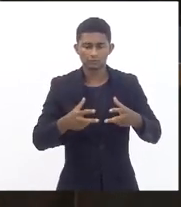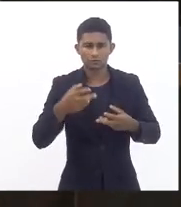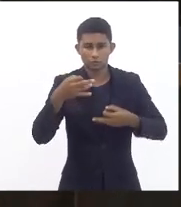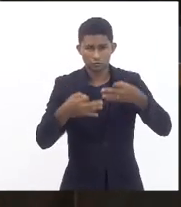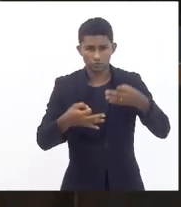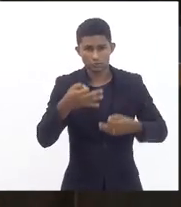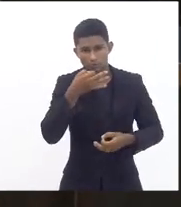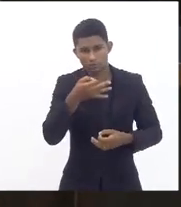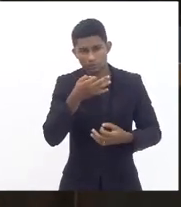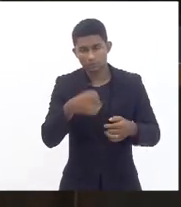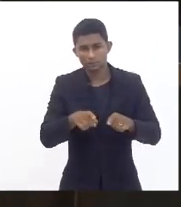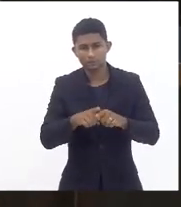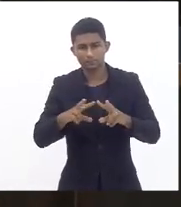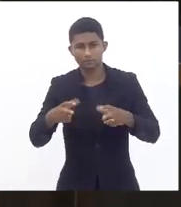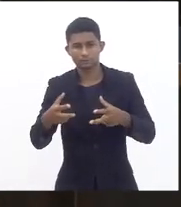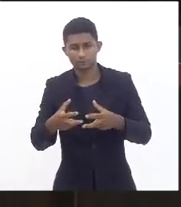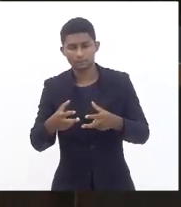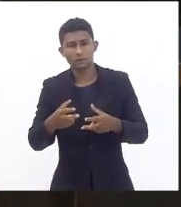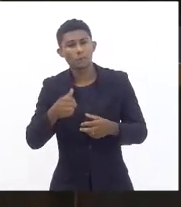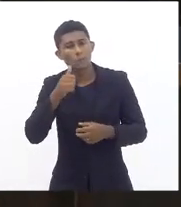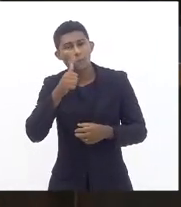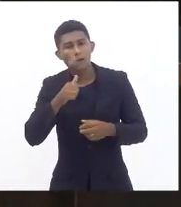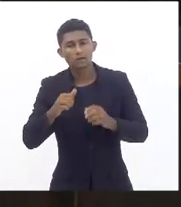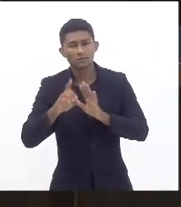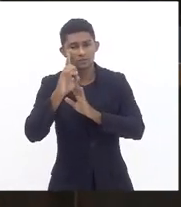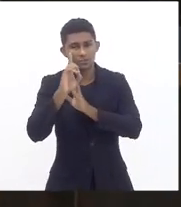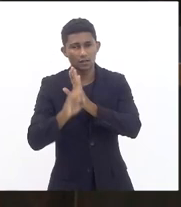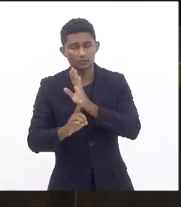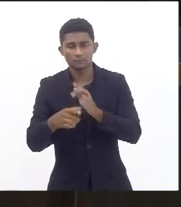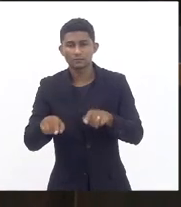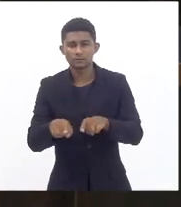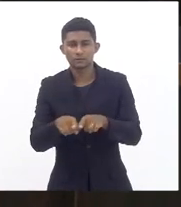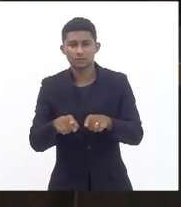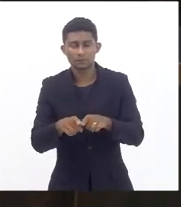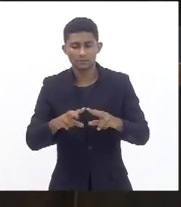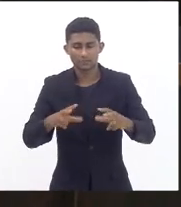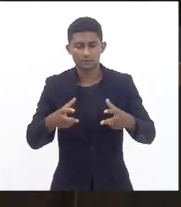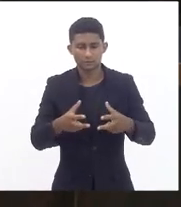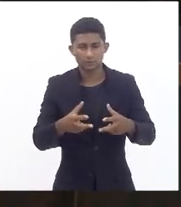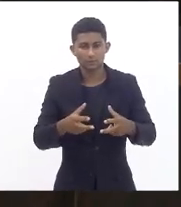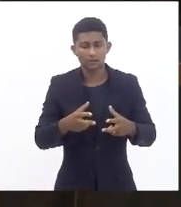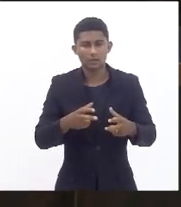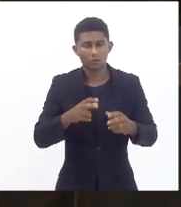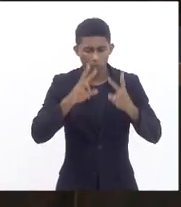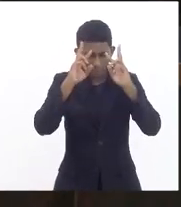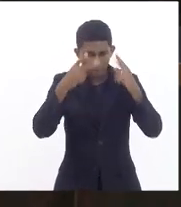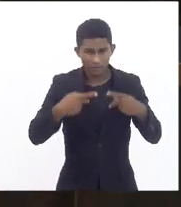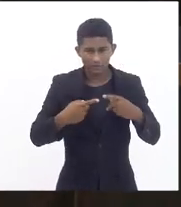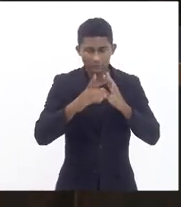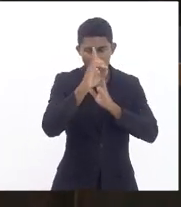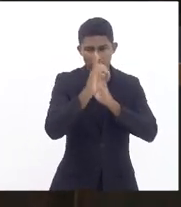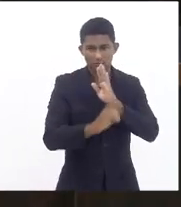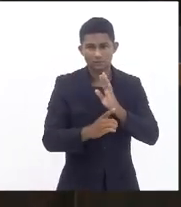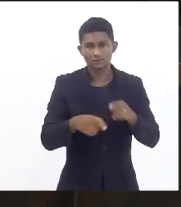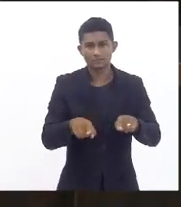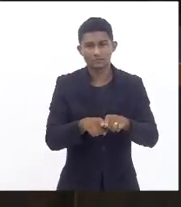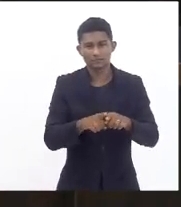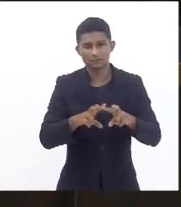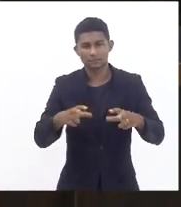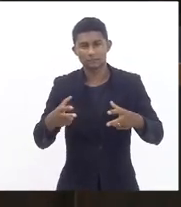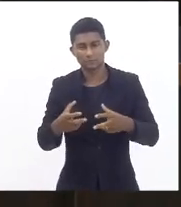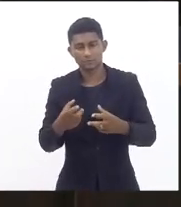Justiça, Defesa e Direito da Mulher, de Defesa dos Direitos Humanos e Cidadania, de Saúde e Orçamento, Finança e Fiscalização